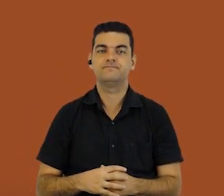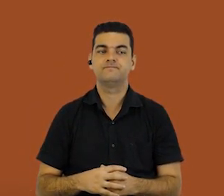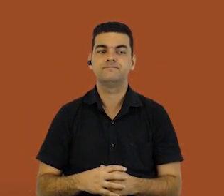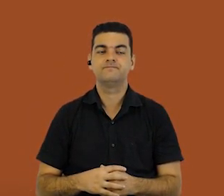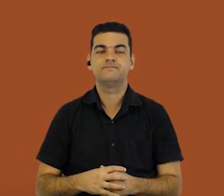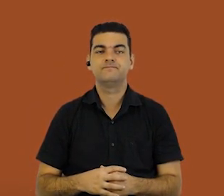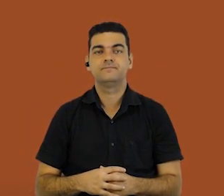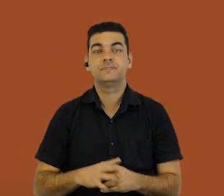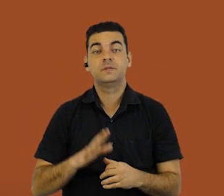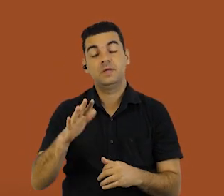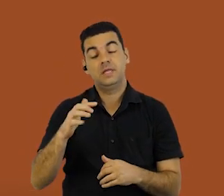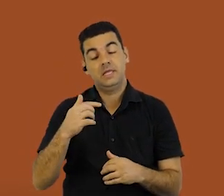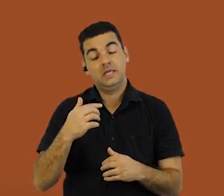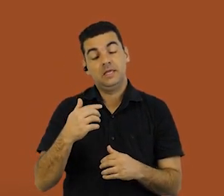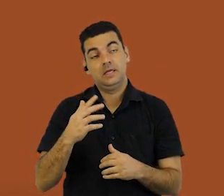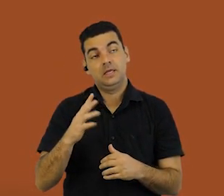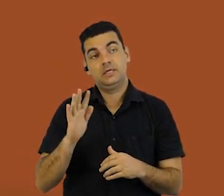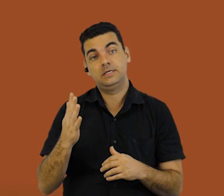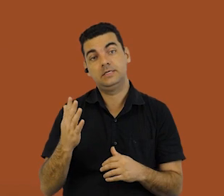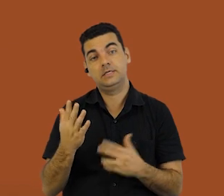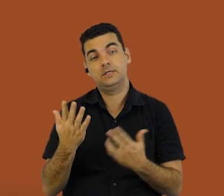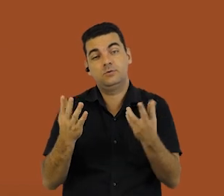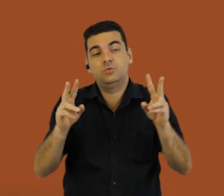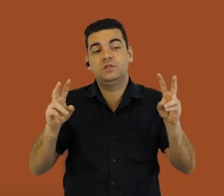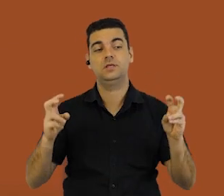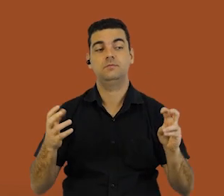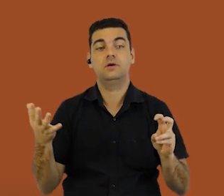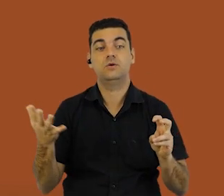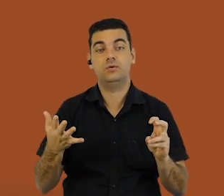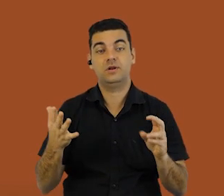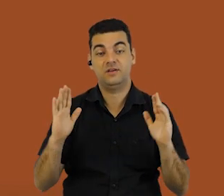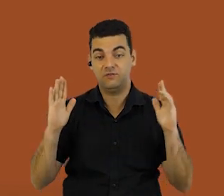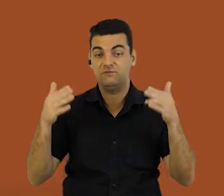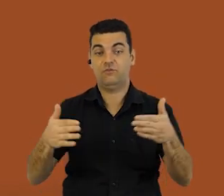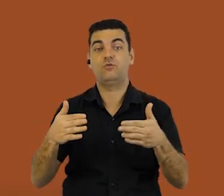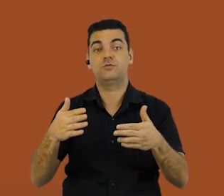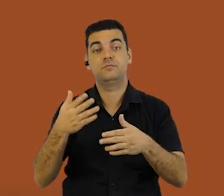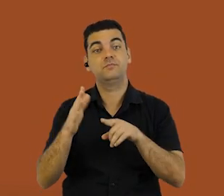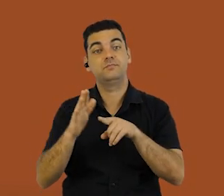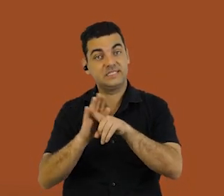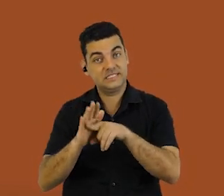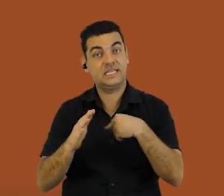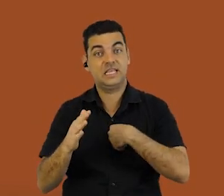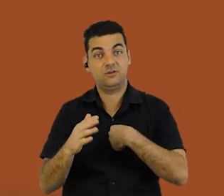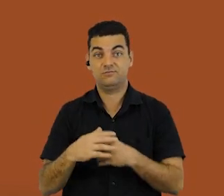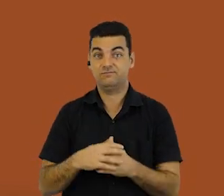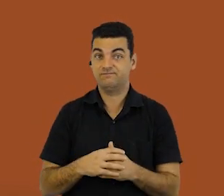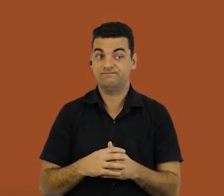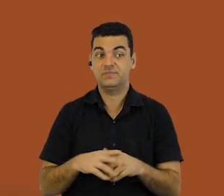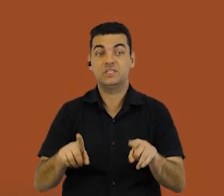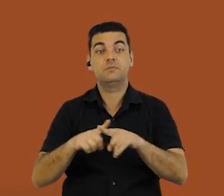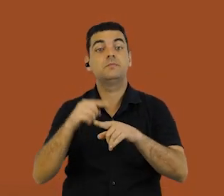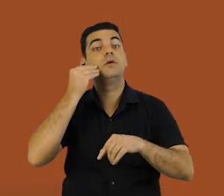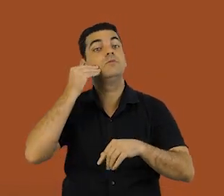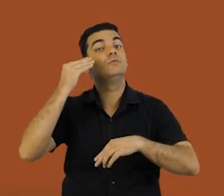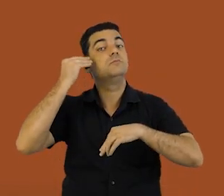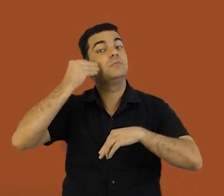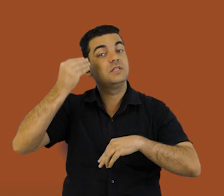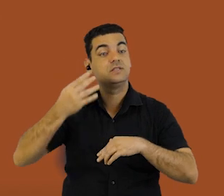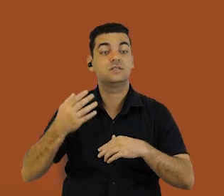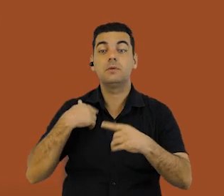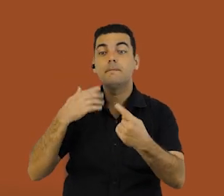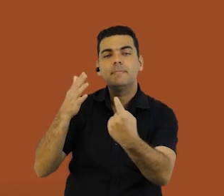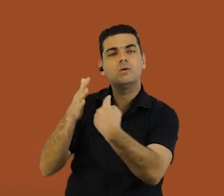Mas como essa é a minha o meu viés de pesquisa, o meu viés na minha prática acadêmica,